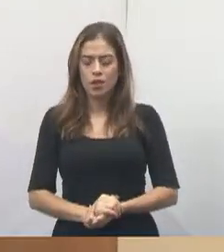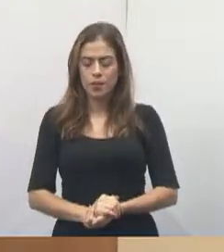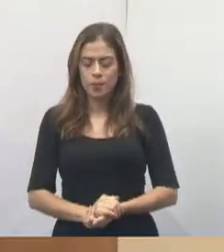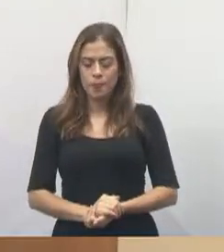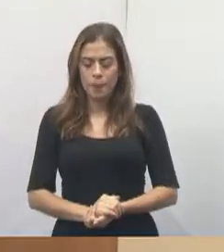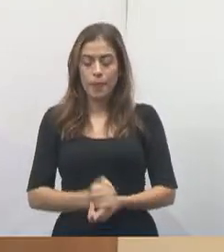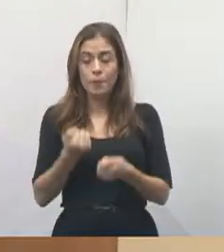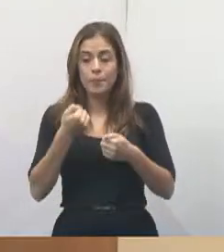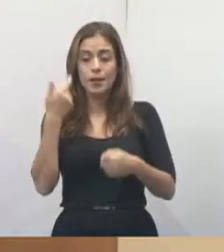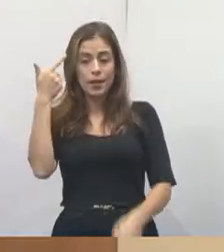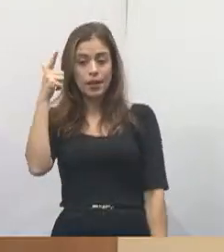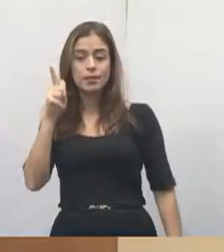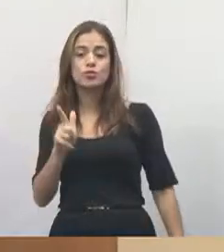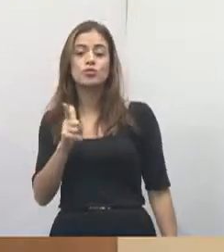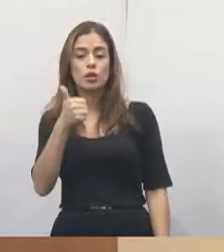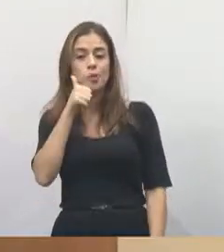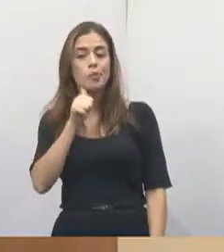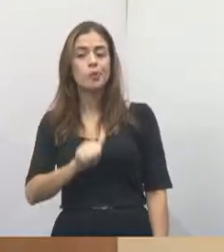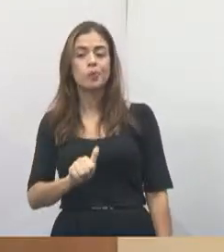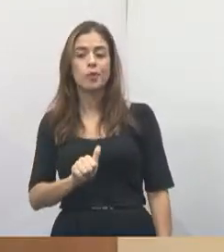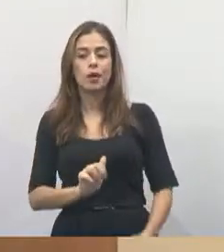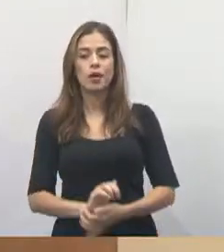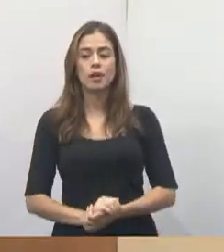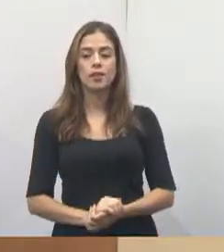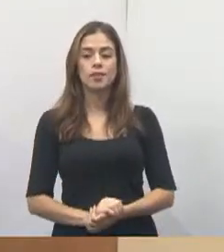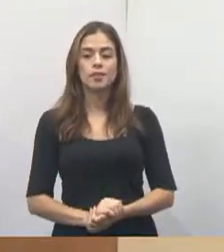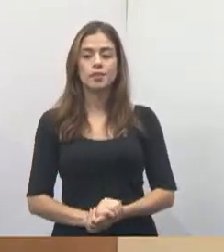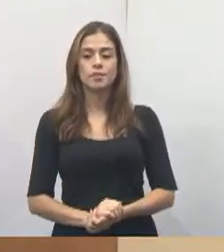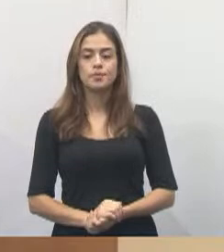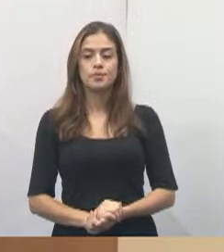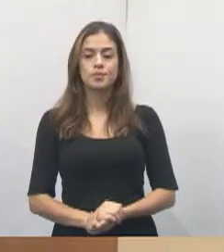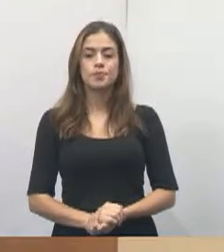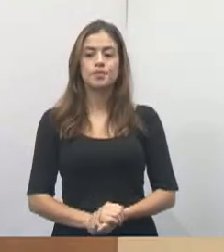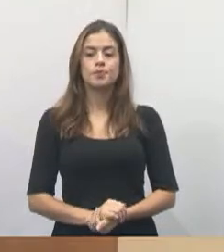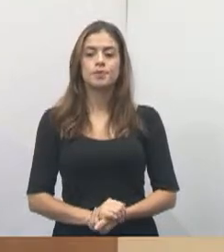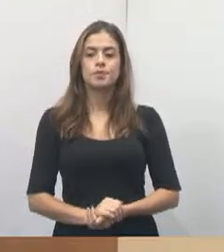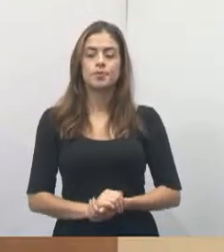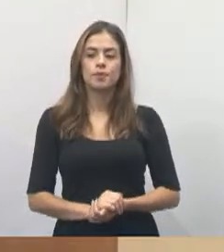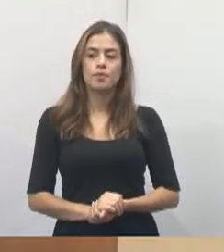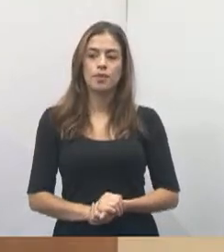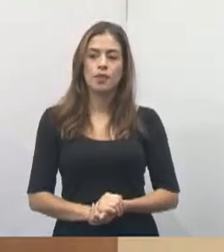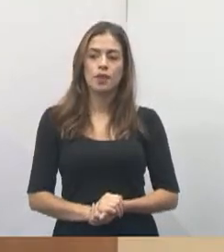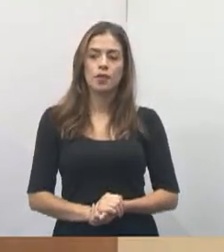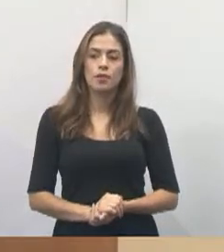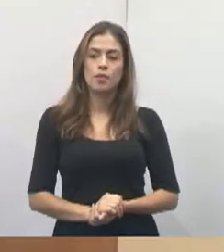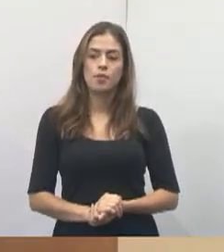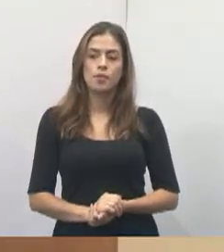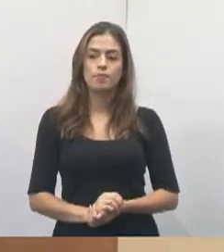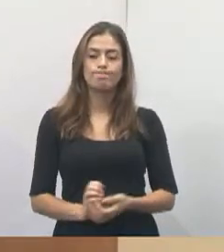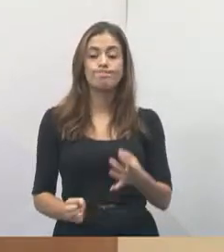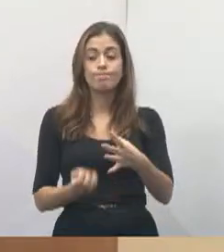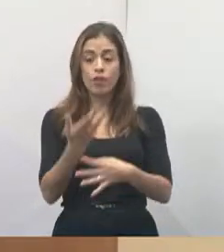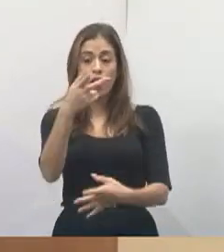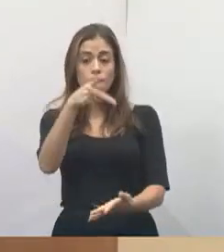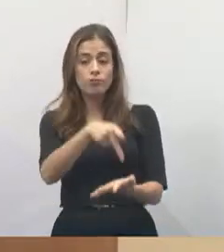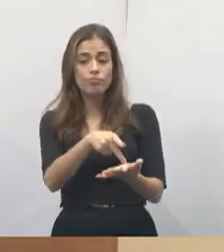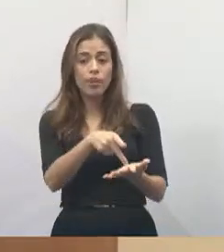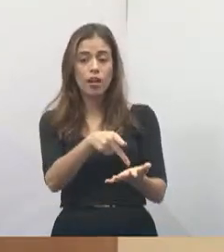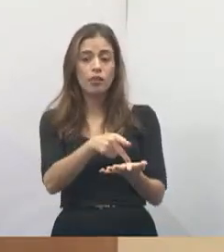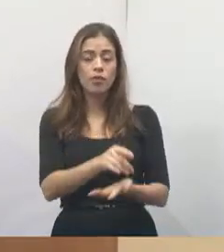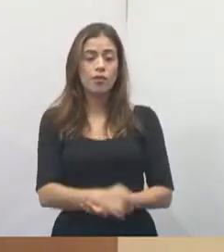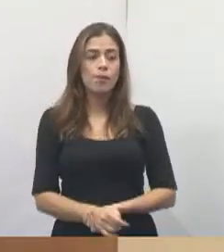e a gente tem que fazer essa garantia valer a pena, tem que fazer essa garantia ser